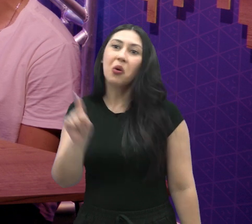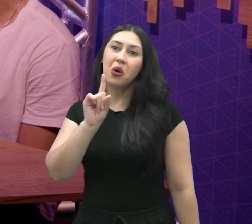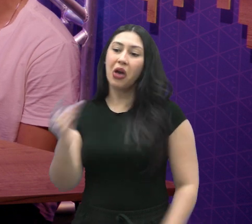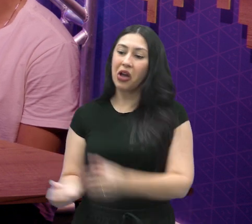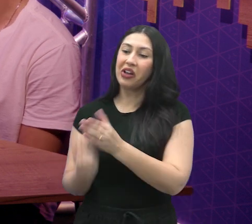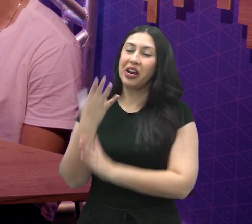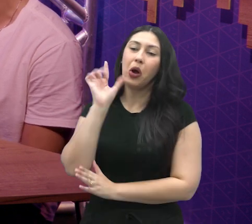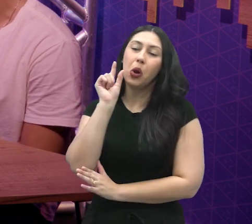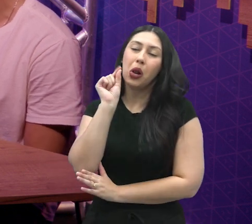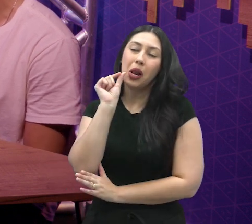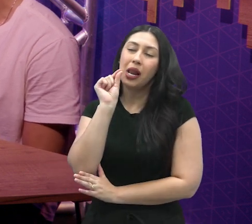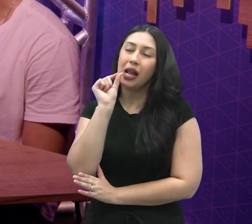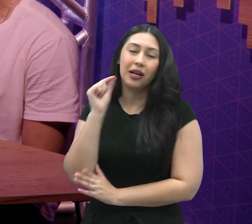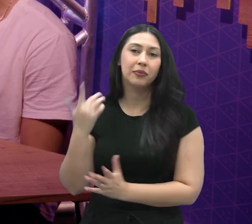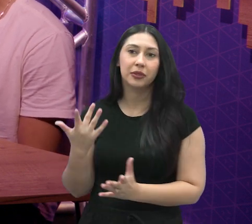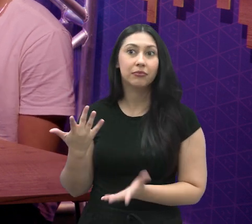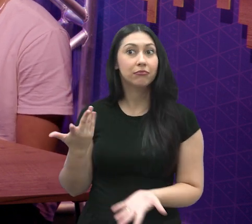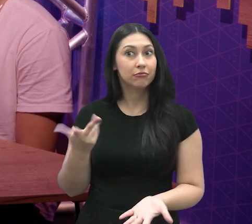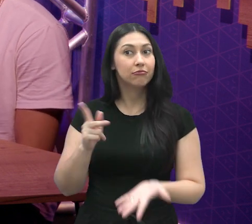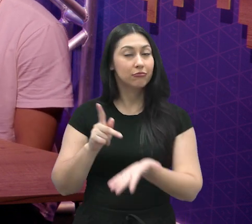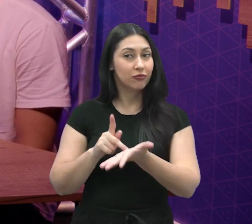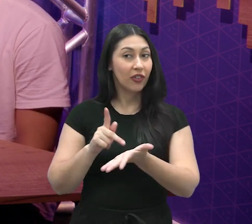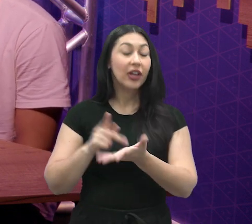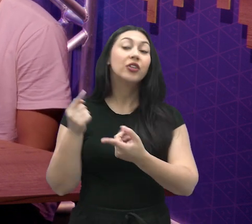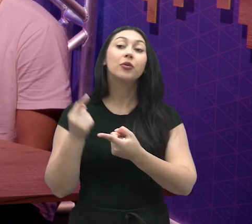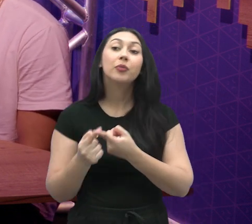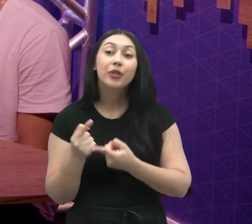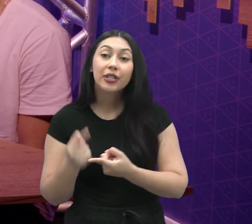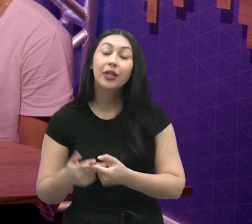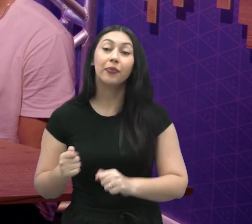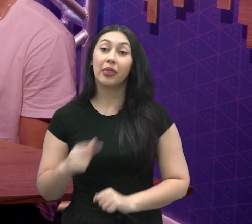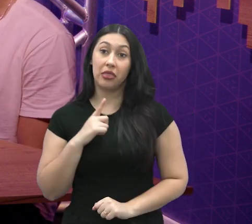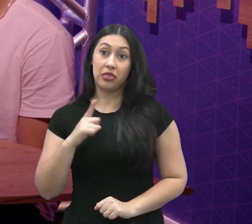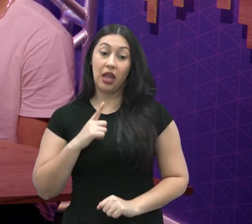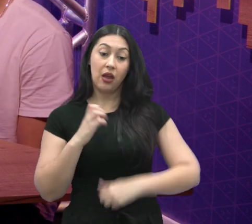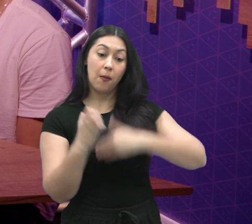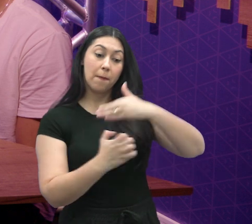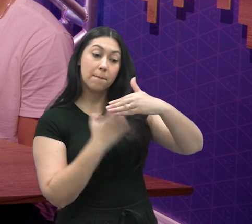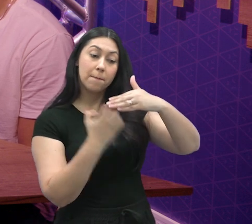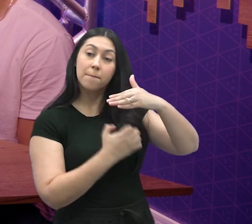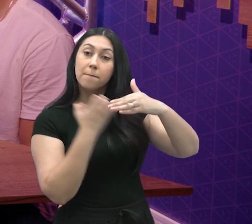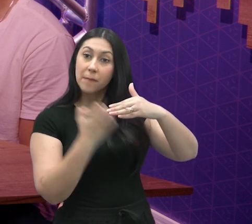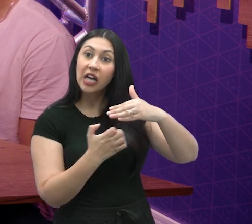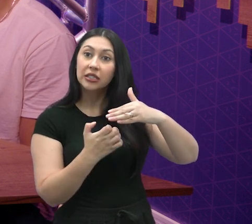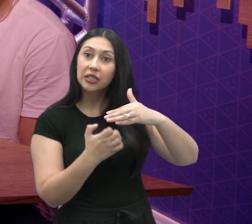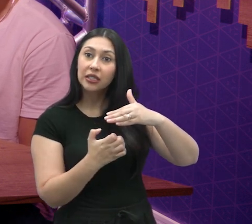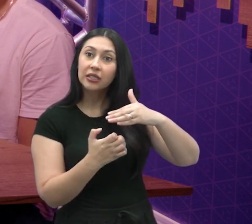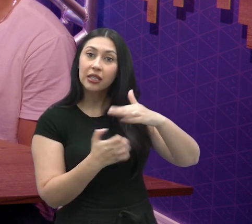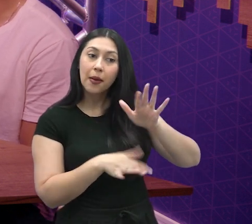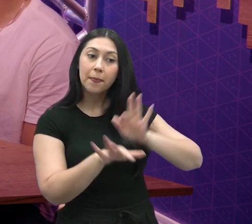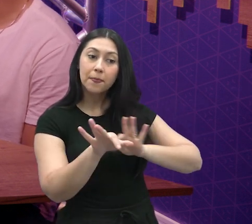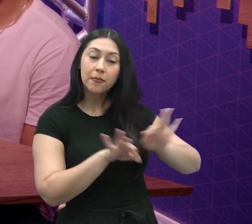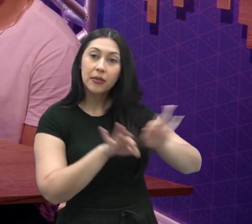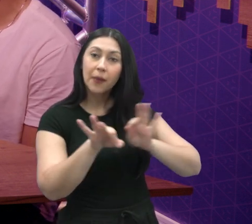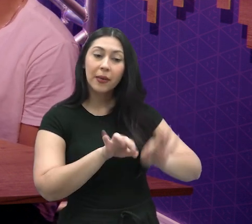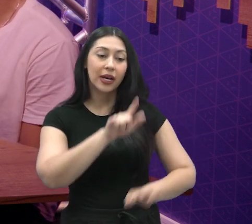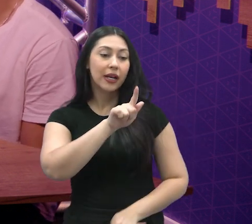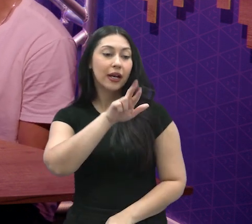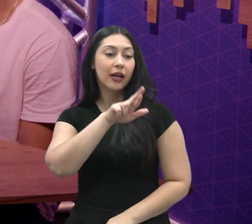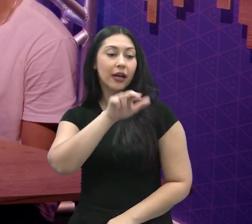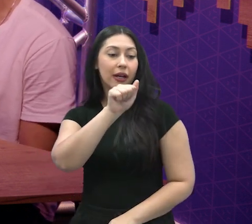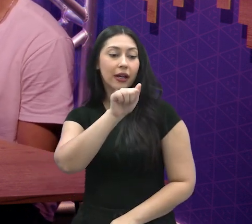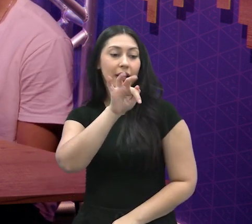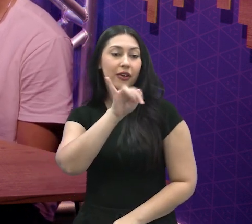fazer um lápis do zero. Exato. E realmente, porque tem o cara, tem uma empresa que